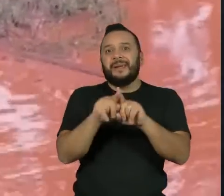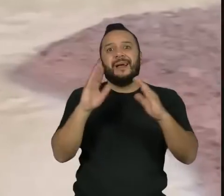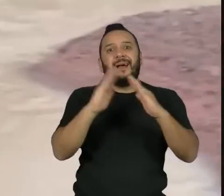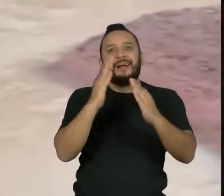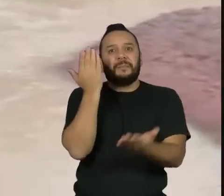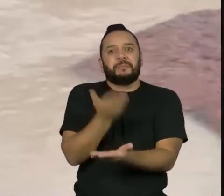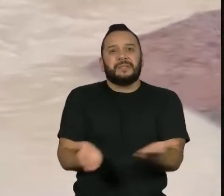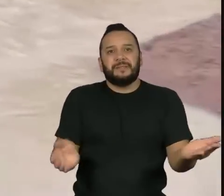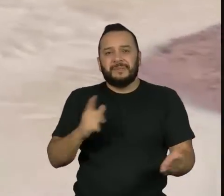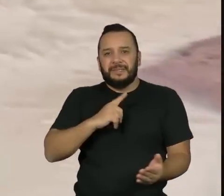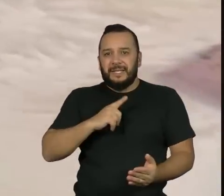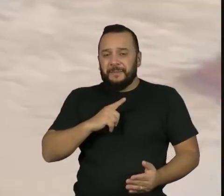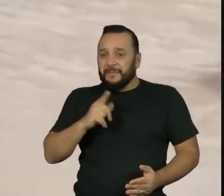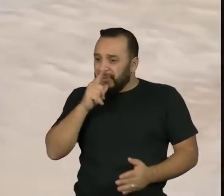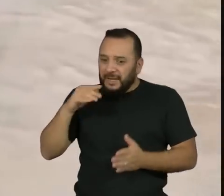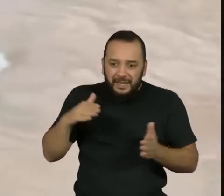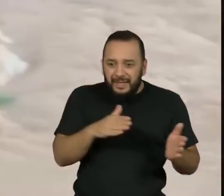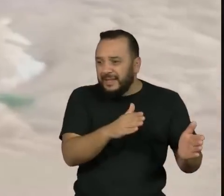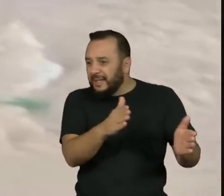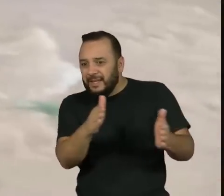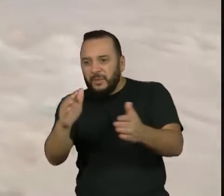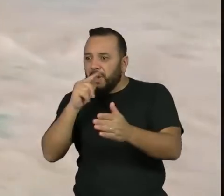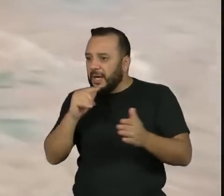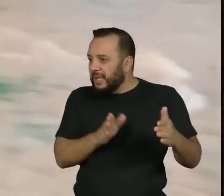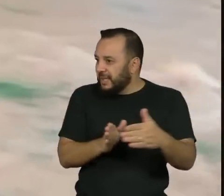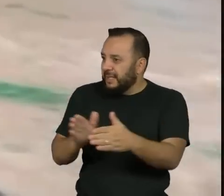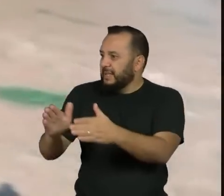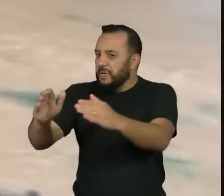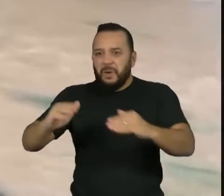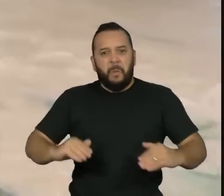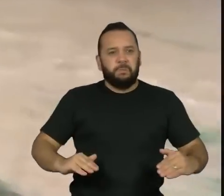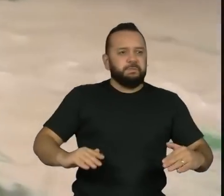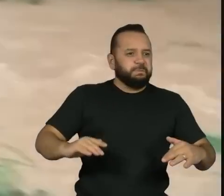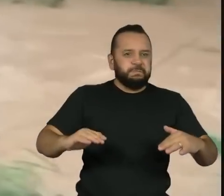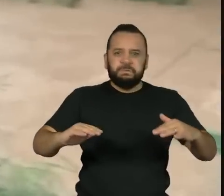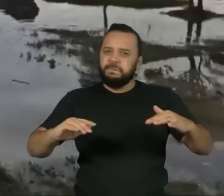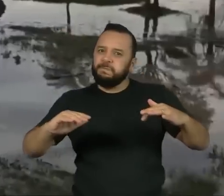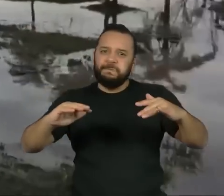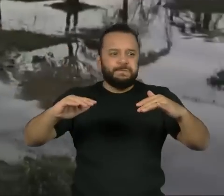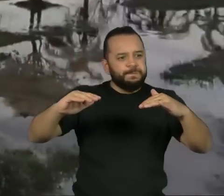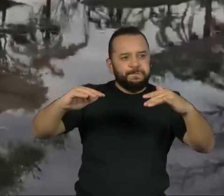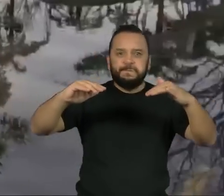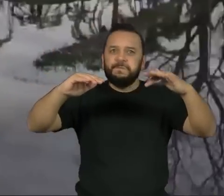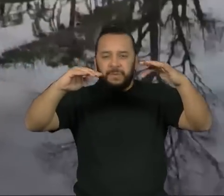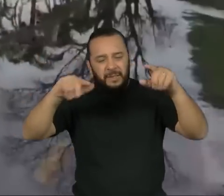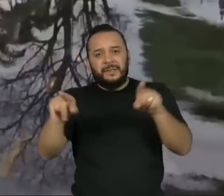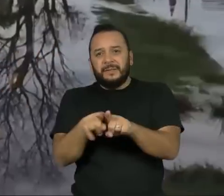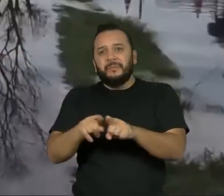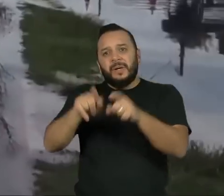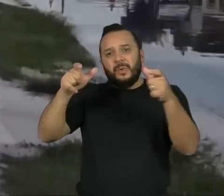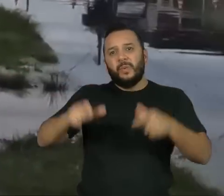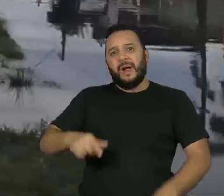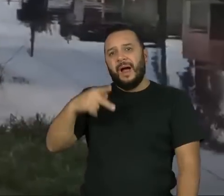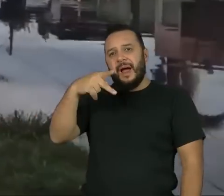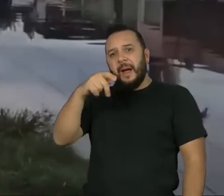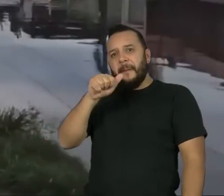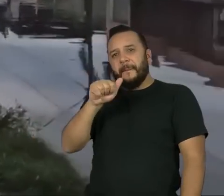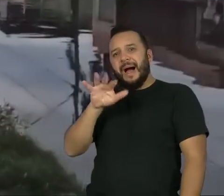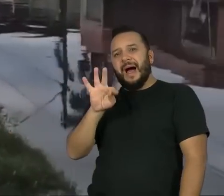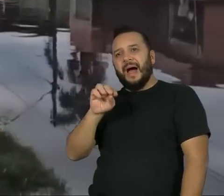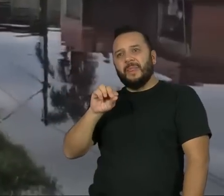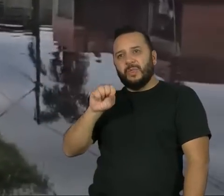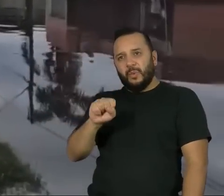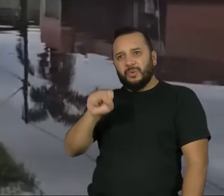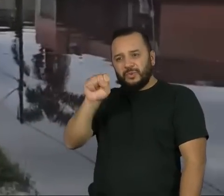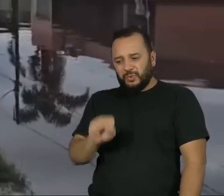desabrigados. Rios de várias bacias hidrográficas foram afetados. A Lagoa dos Patos, na região sul, recebeu